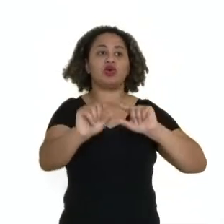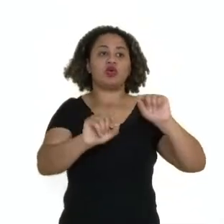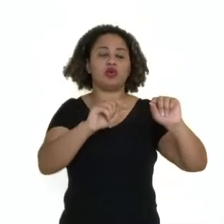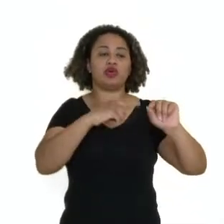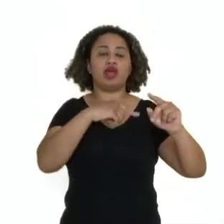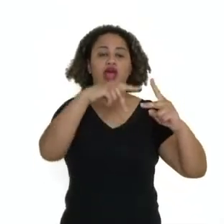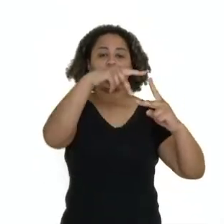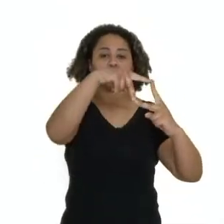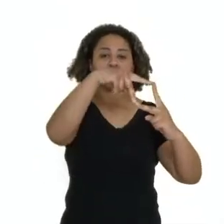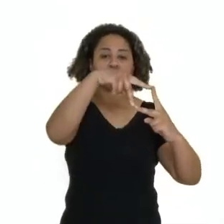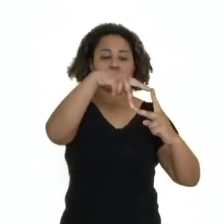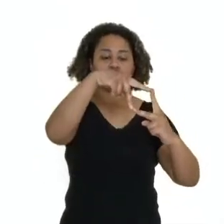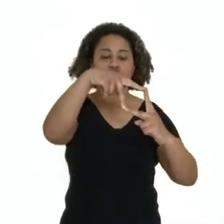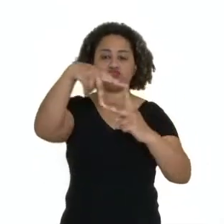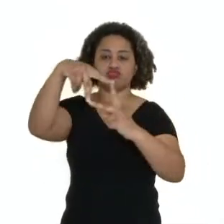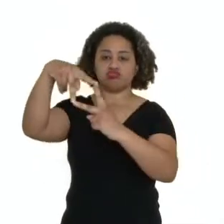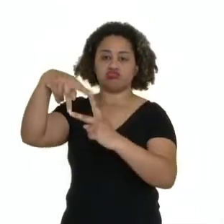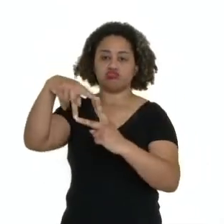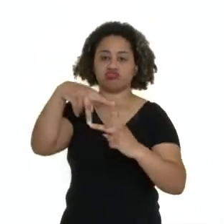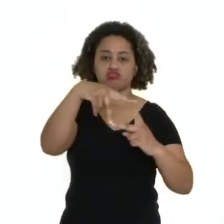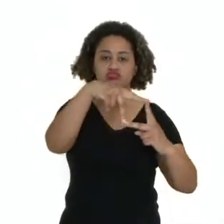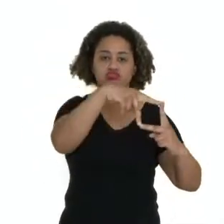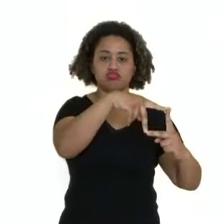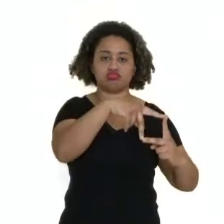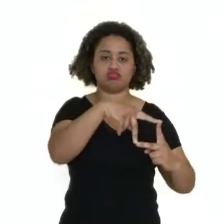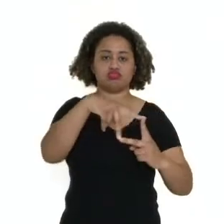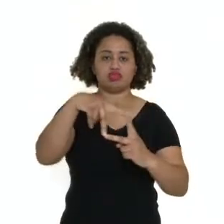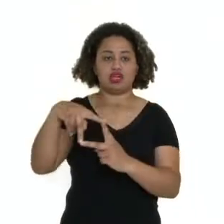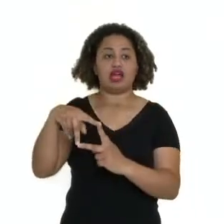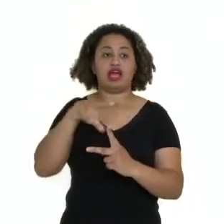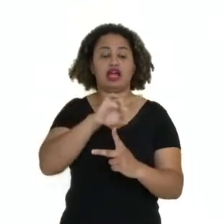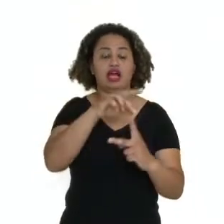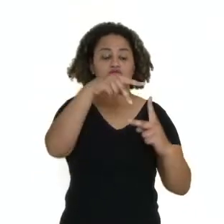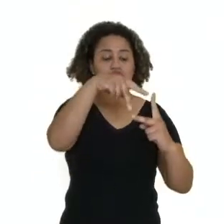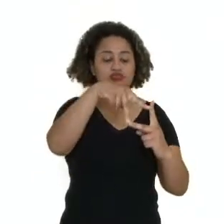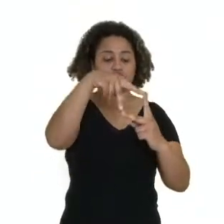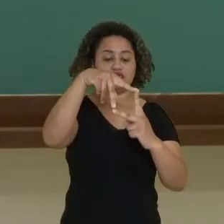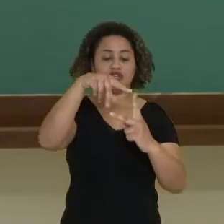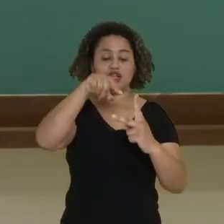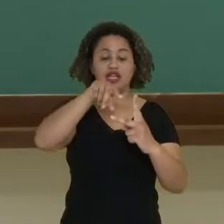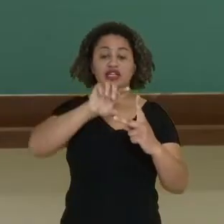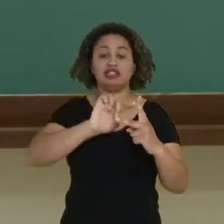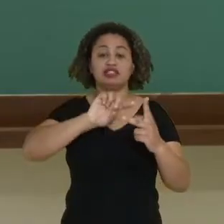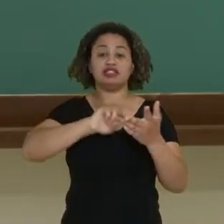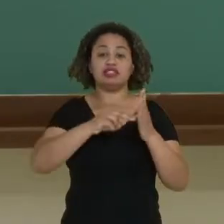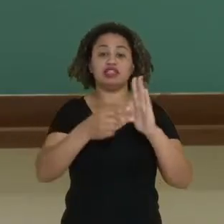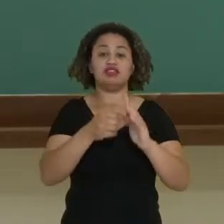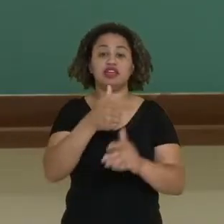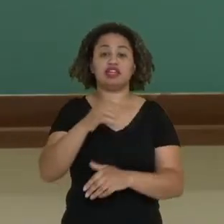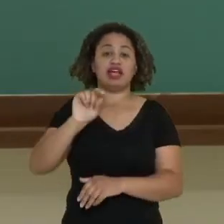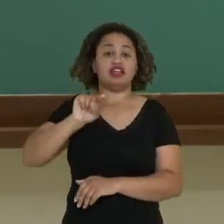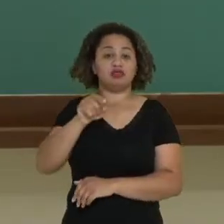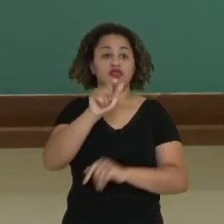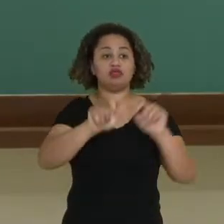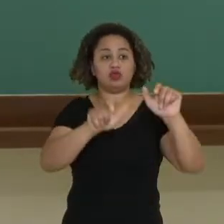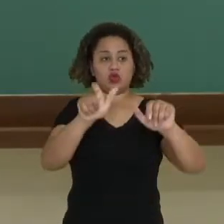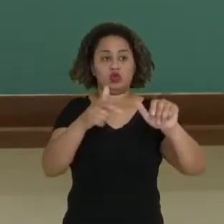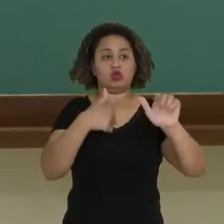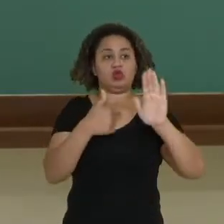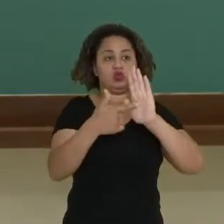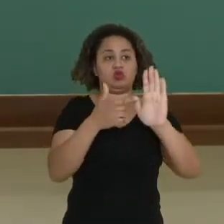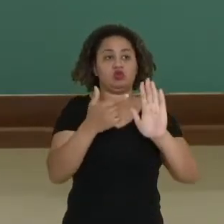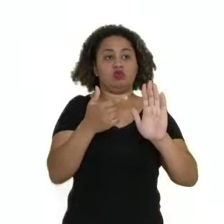em quadradinhos, cada quadradinho equivale a 10 mil pessoas, e os números falam por si. Então, eu